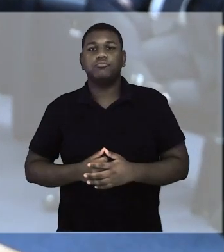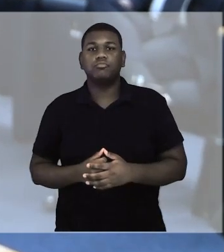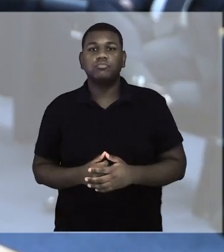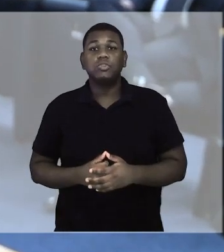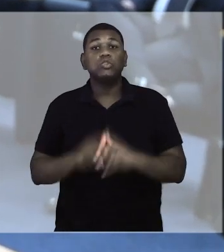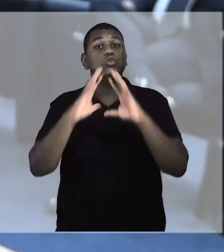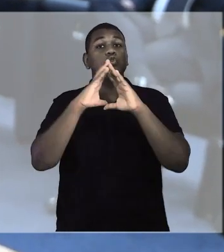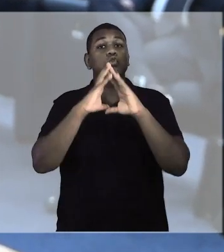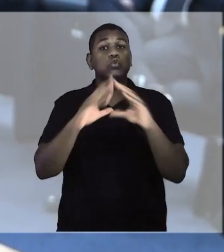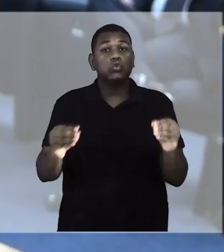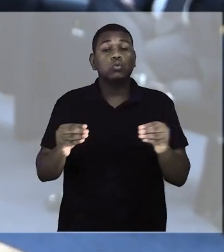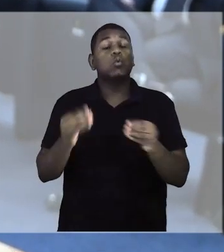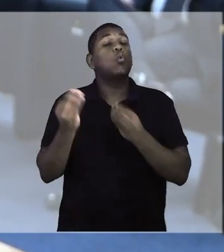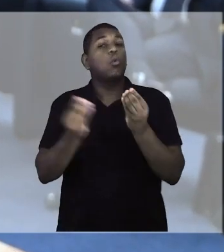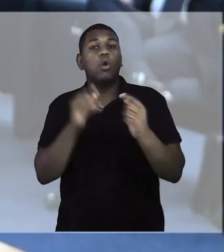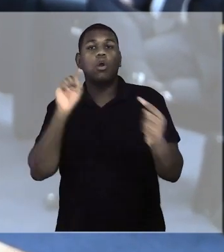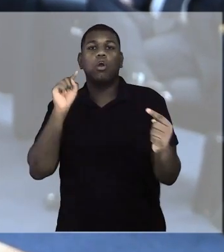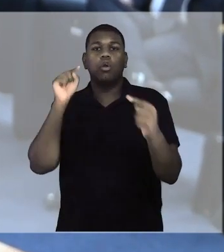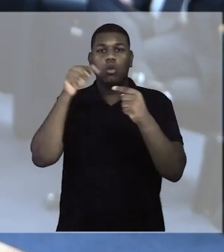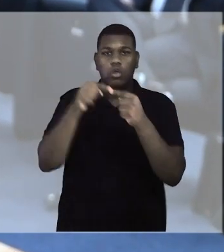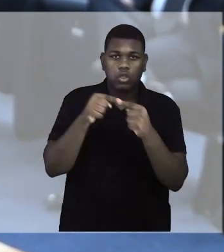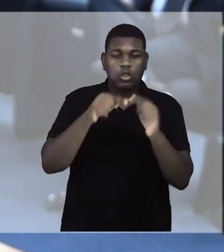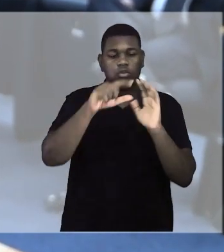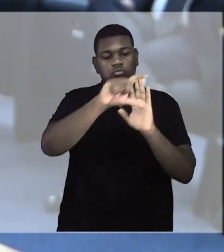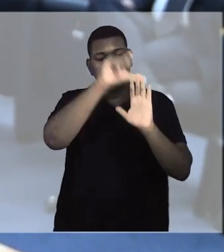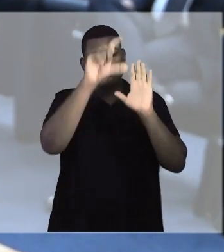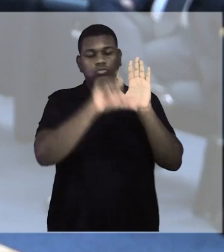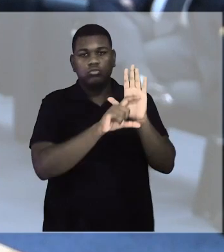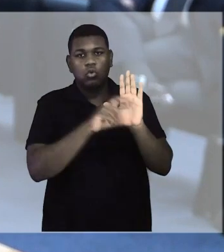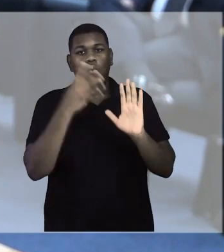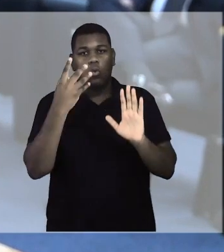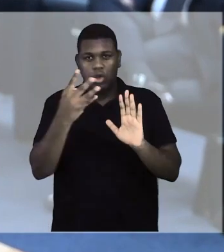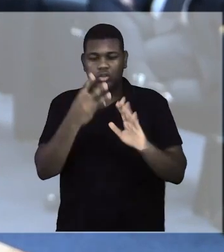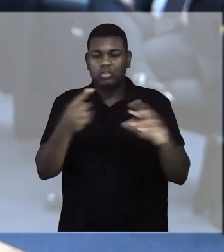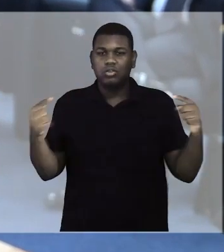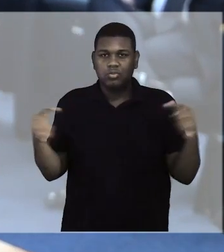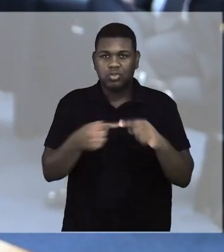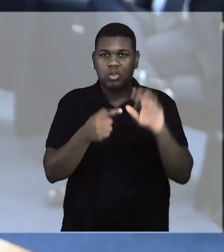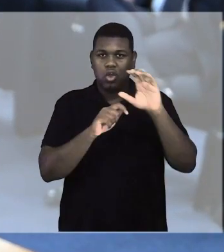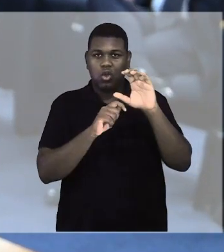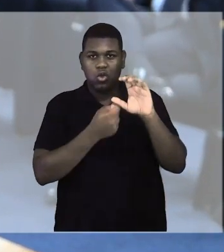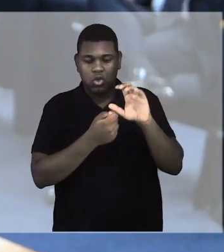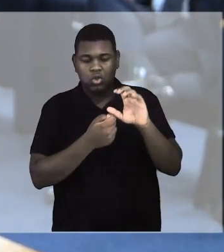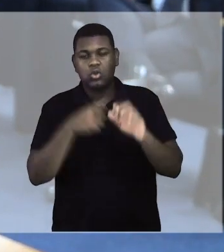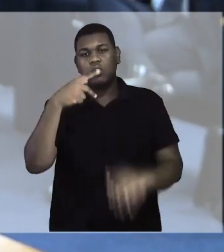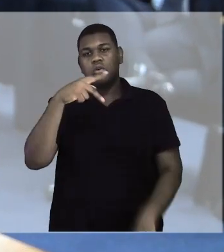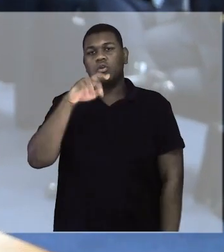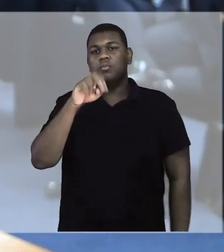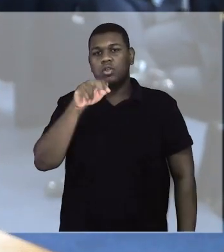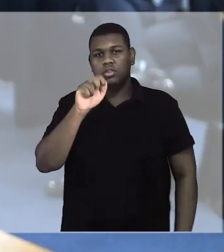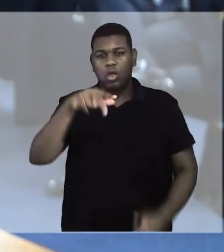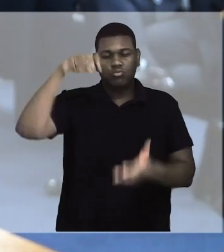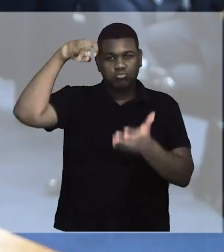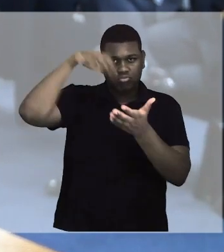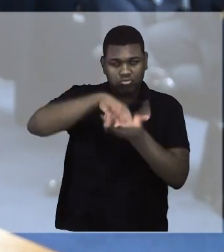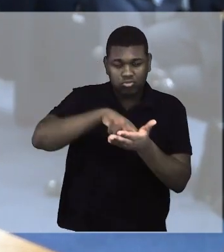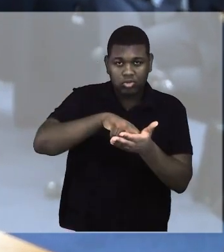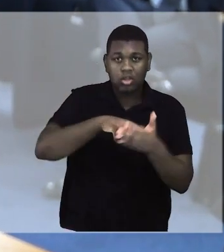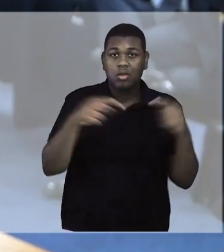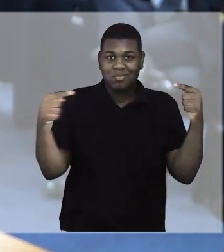vigor a excogitada modificação da lei penal. Soluciona-se a questão com a aplicação do parágrafo 4º do Código